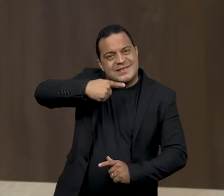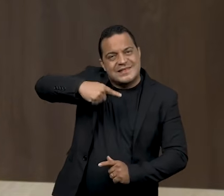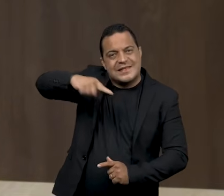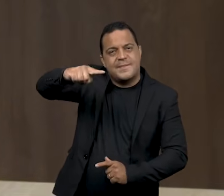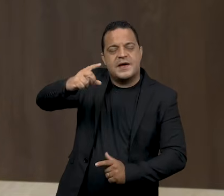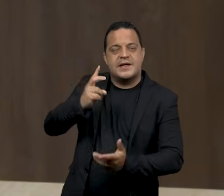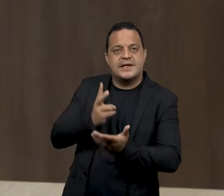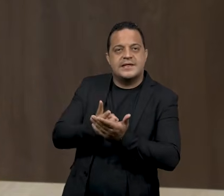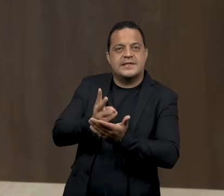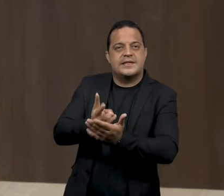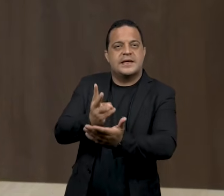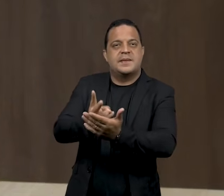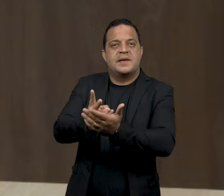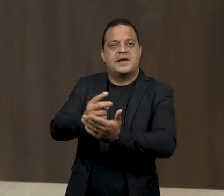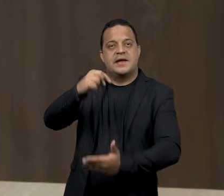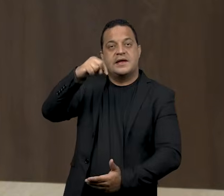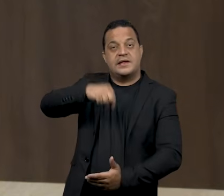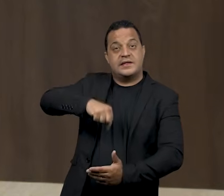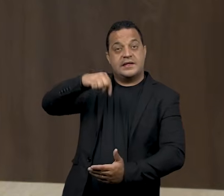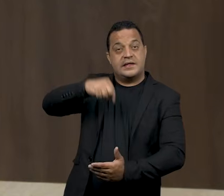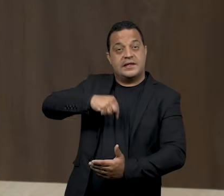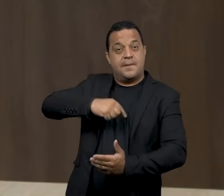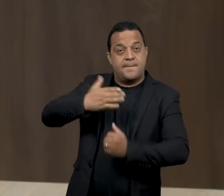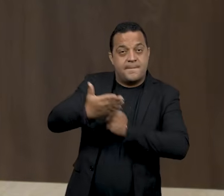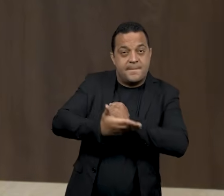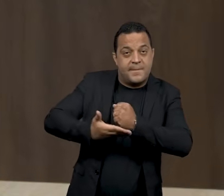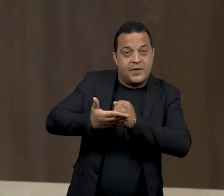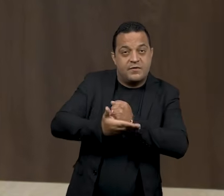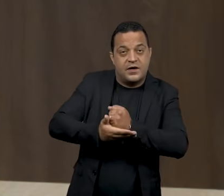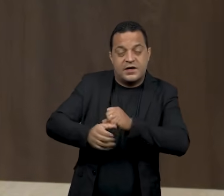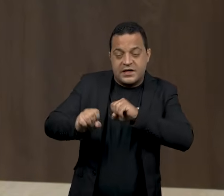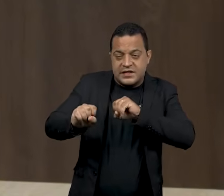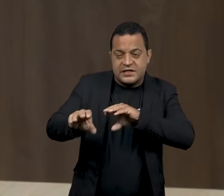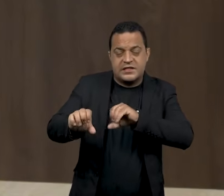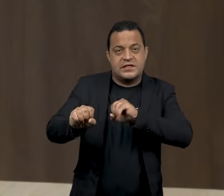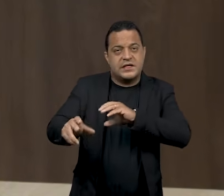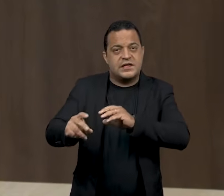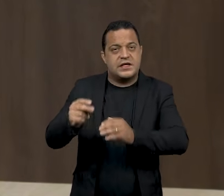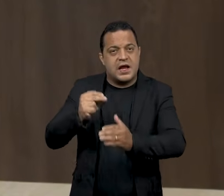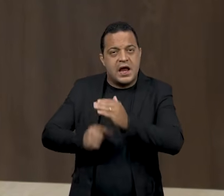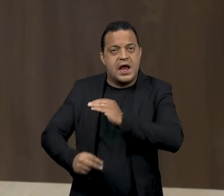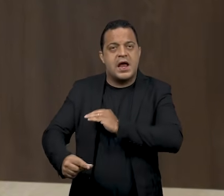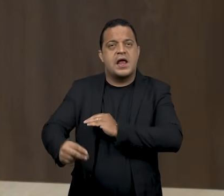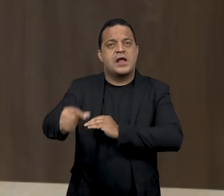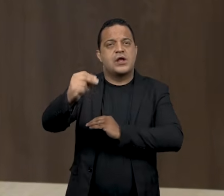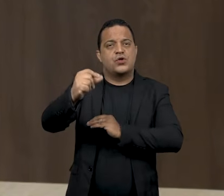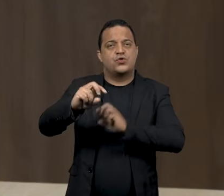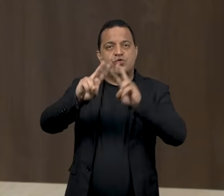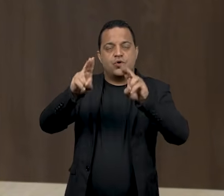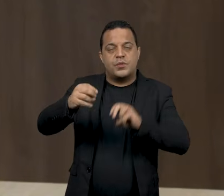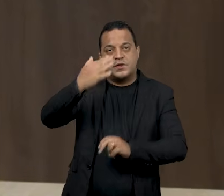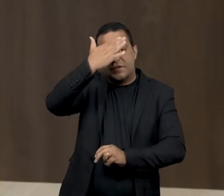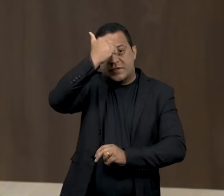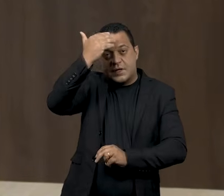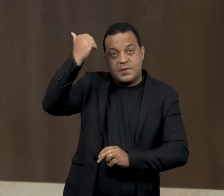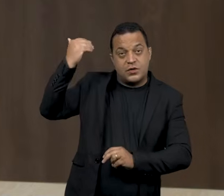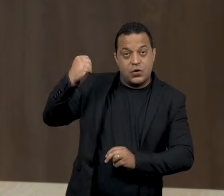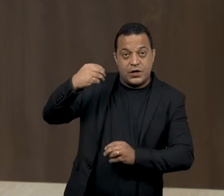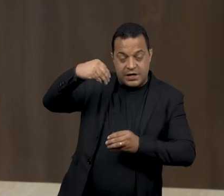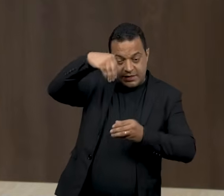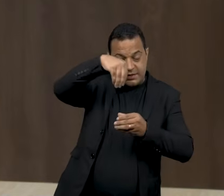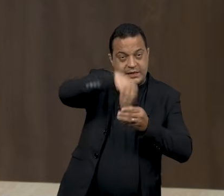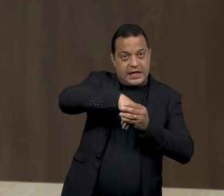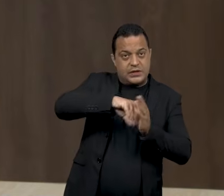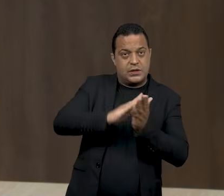nós trazemos aqui princípios milenares, eternos, de sabedoria, extraídos